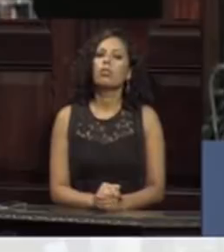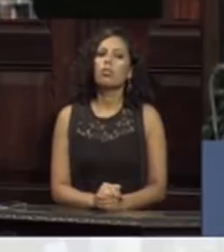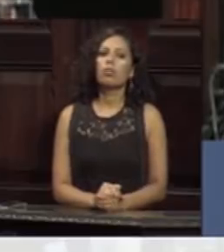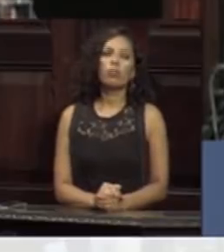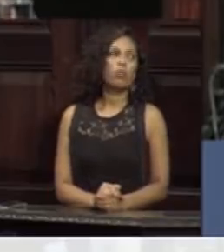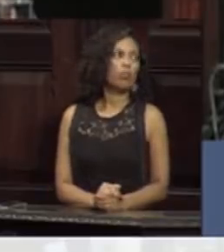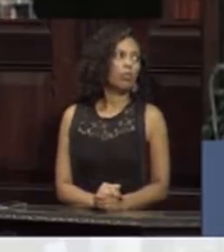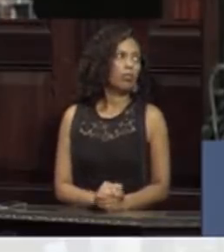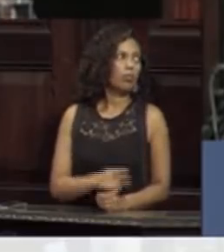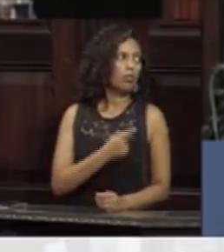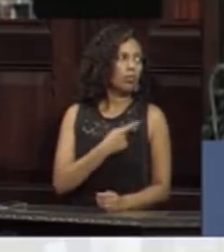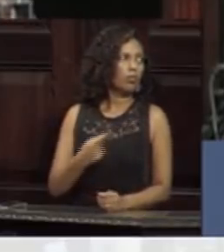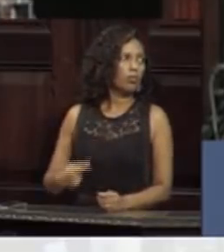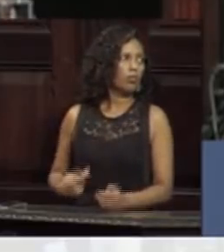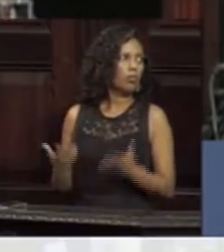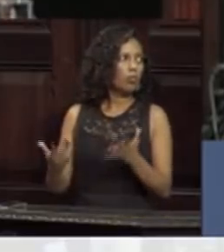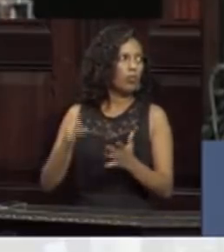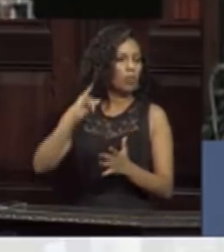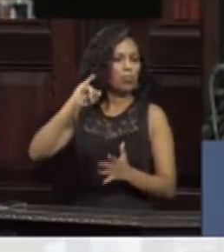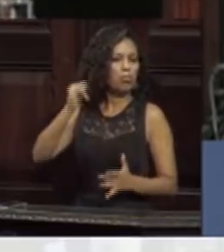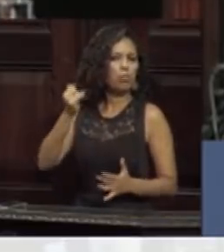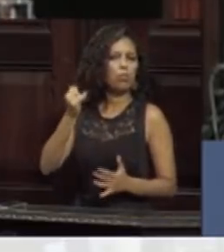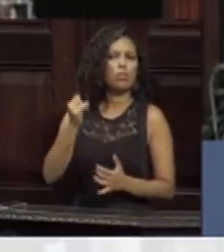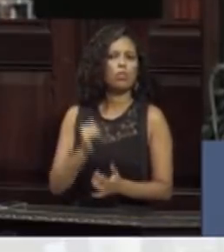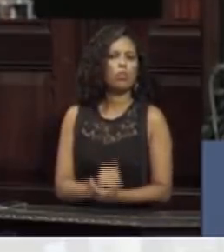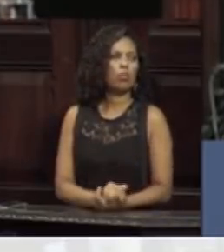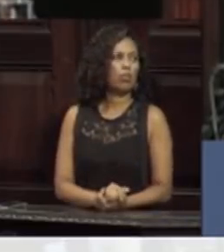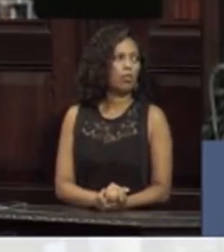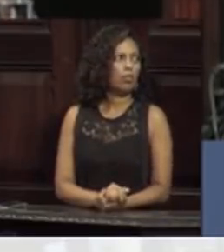A presidência quer aproveitar esse minuto